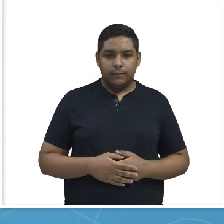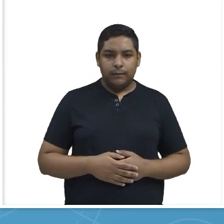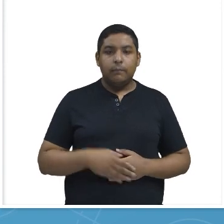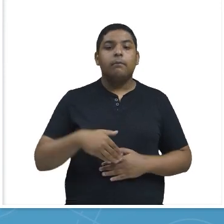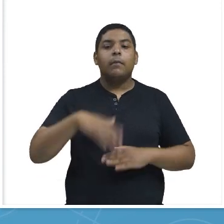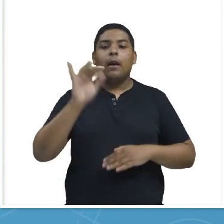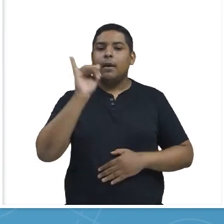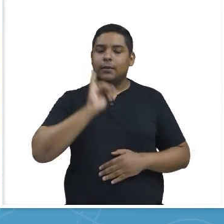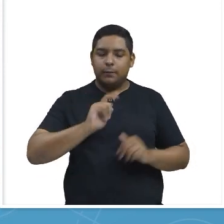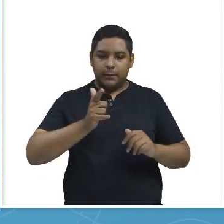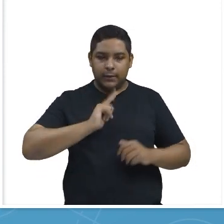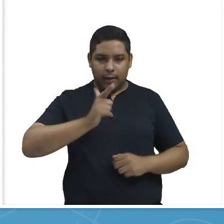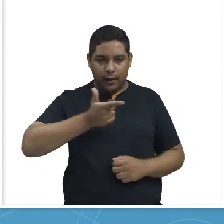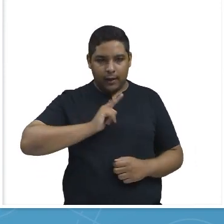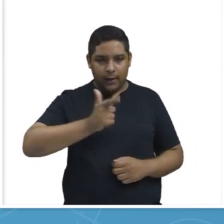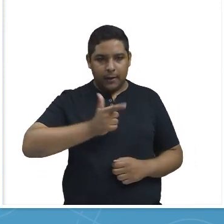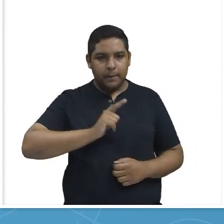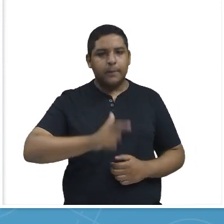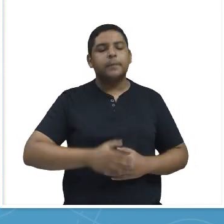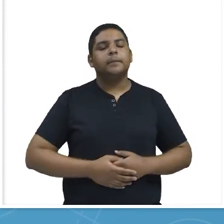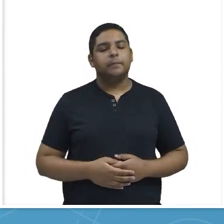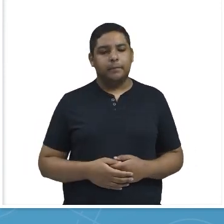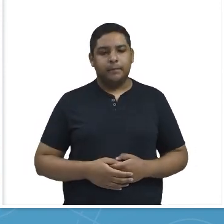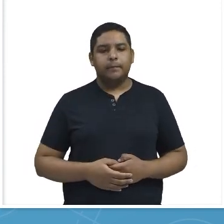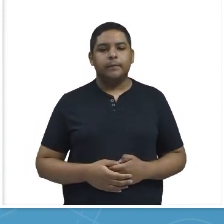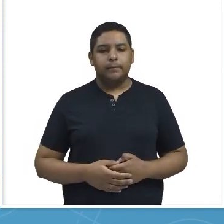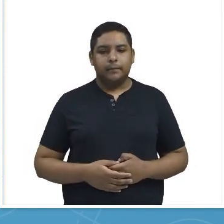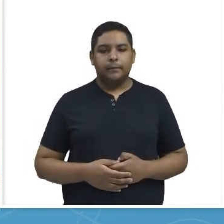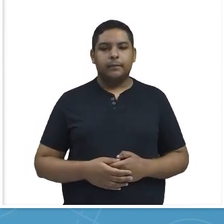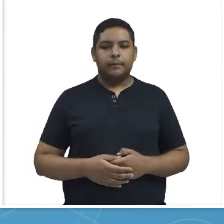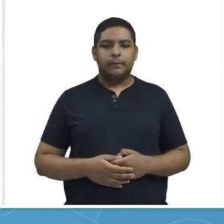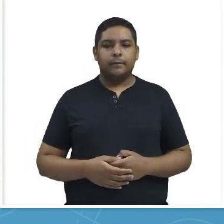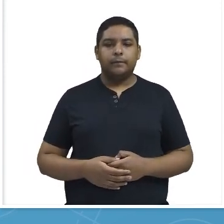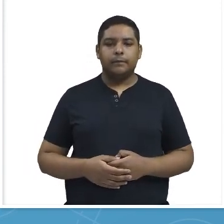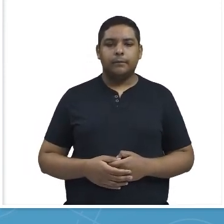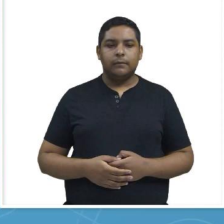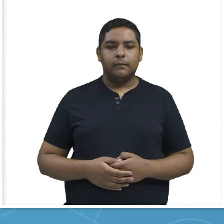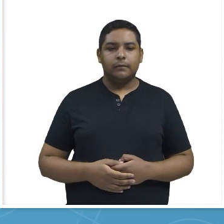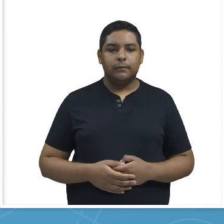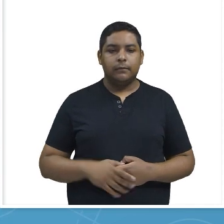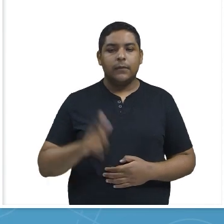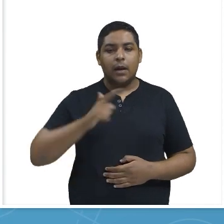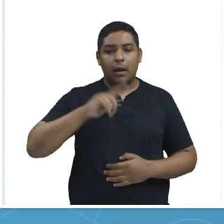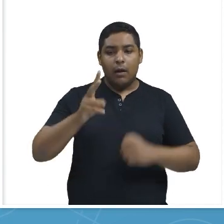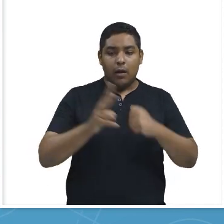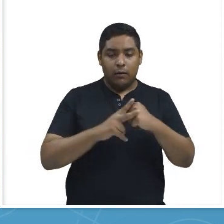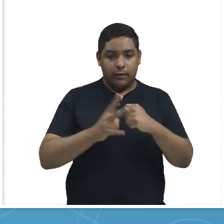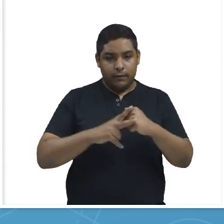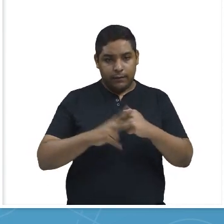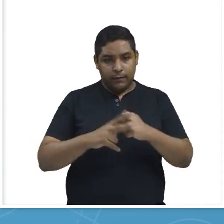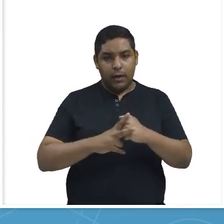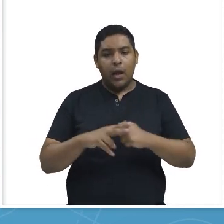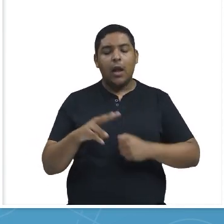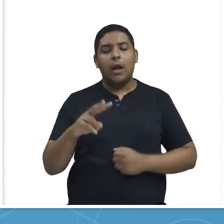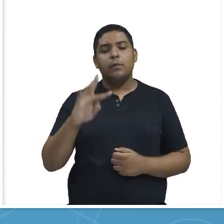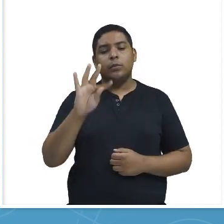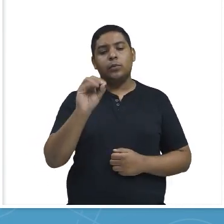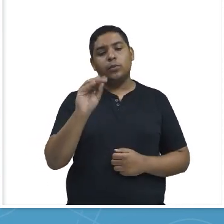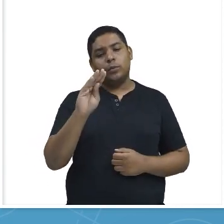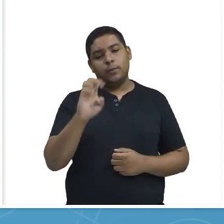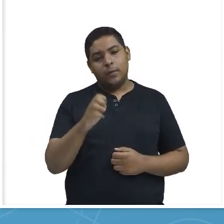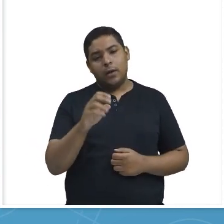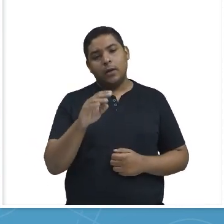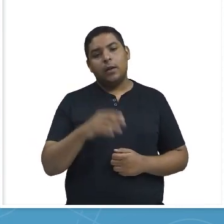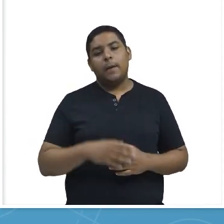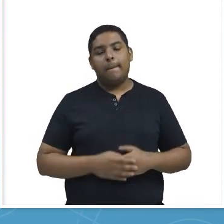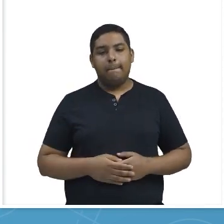exemplos? Sim, let's see here. Nós temos aí, ó, o verbo to be, iniciando a nossa pergunta.